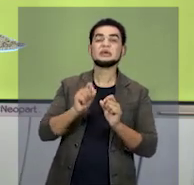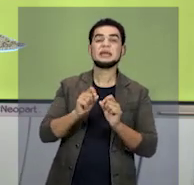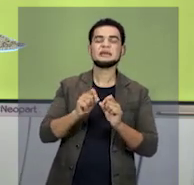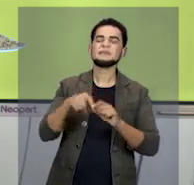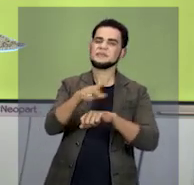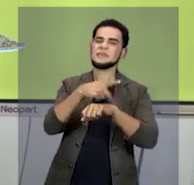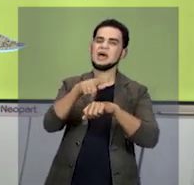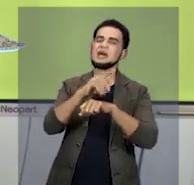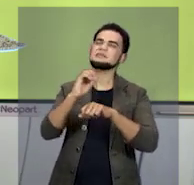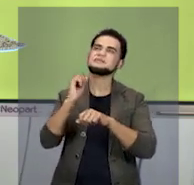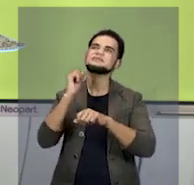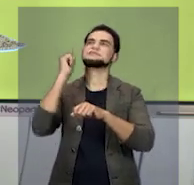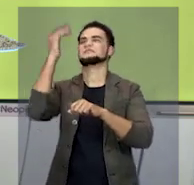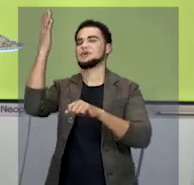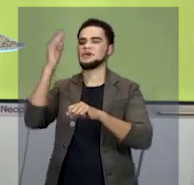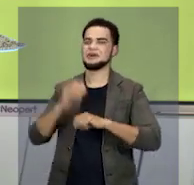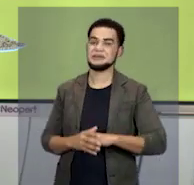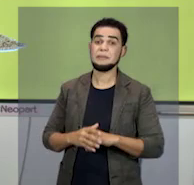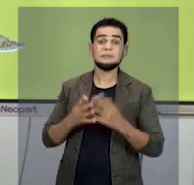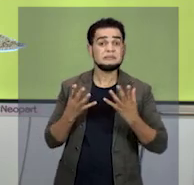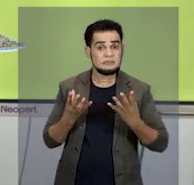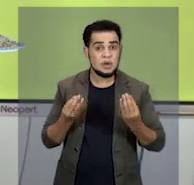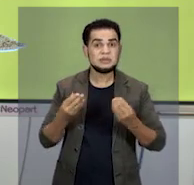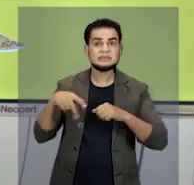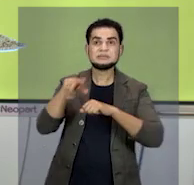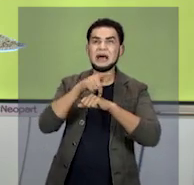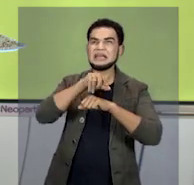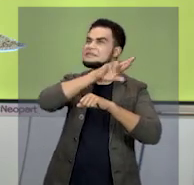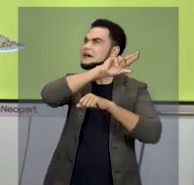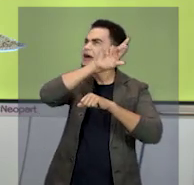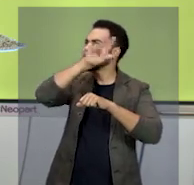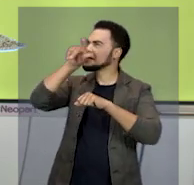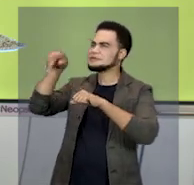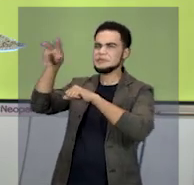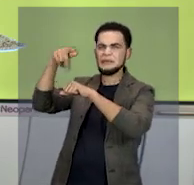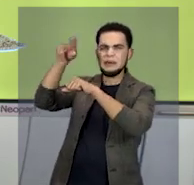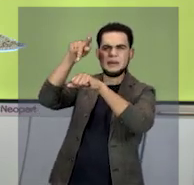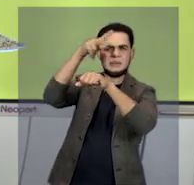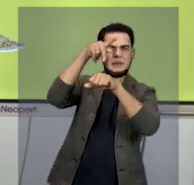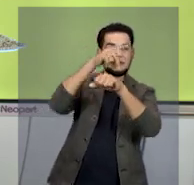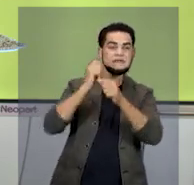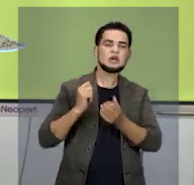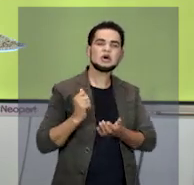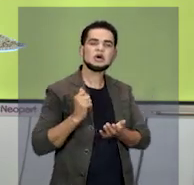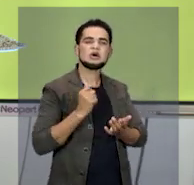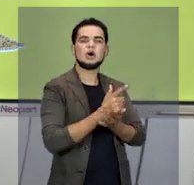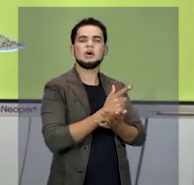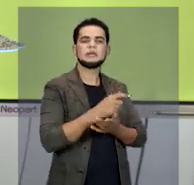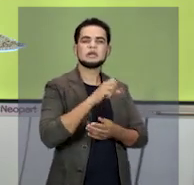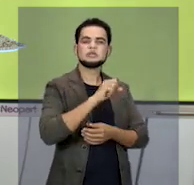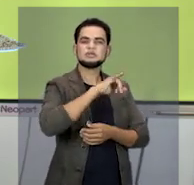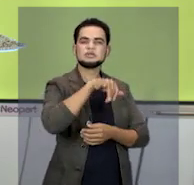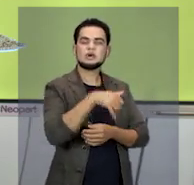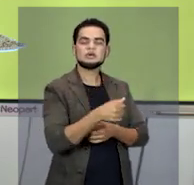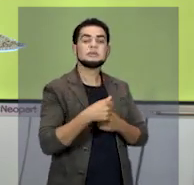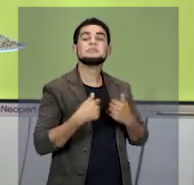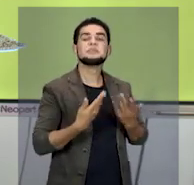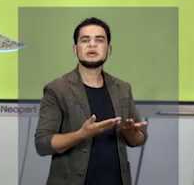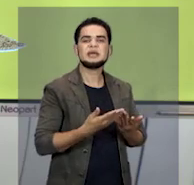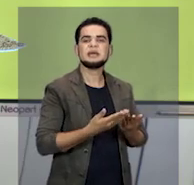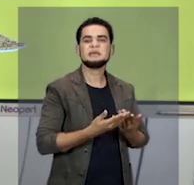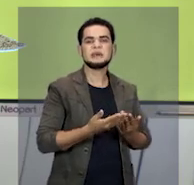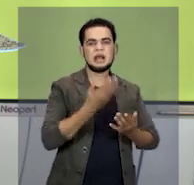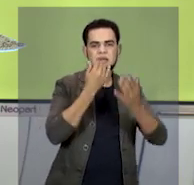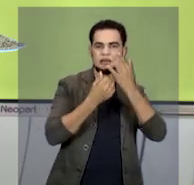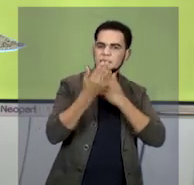internacional, fora, né? Muitos países compram a nossa soja, muitas vezes até para alimento animal, né? Então, há uma